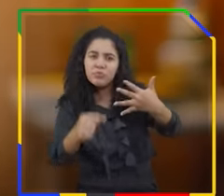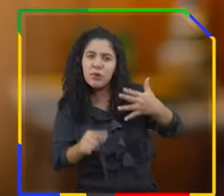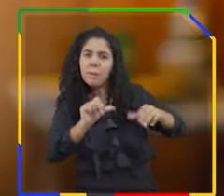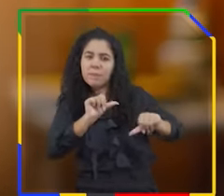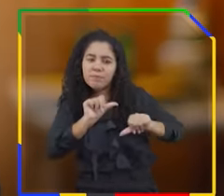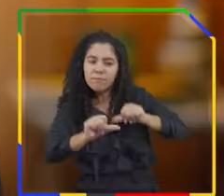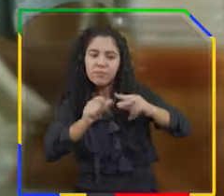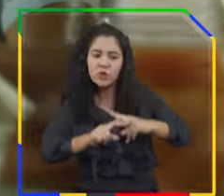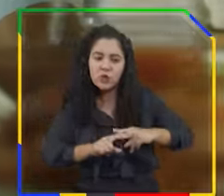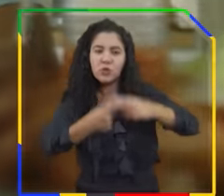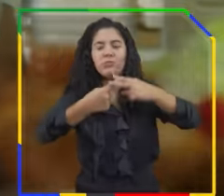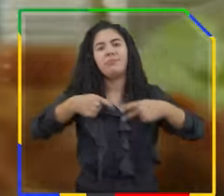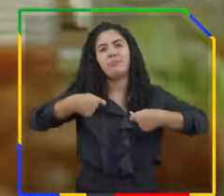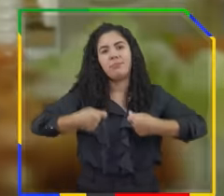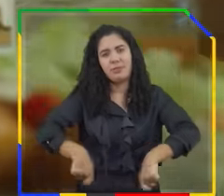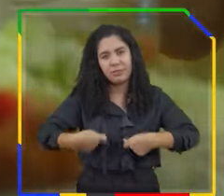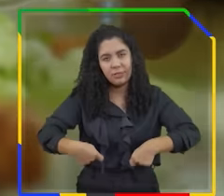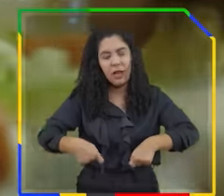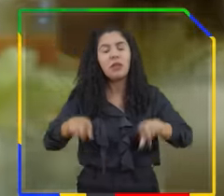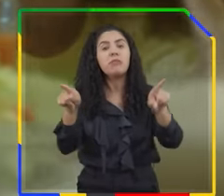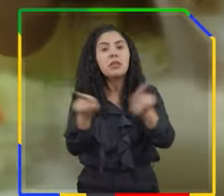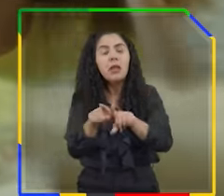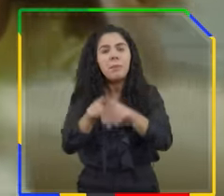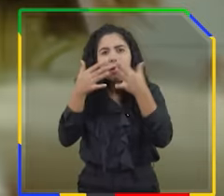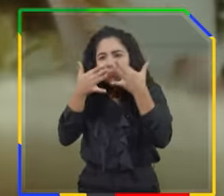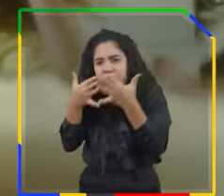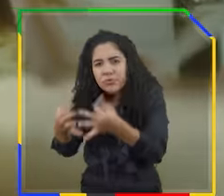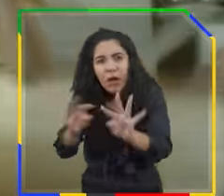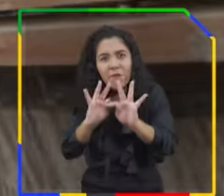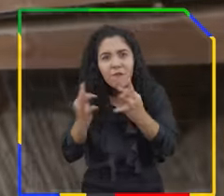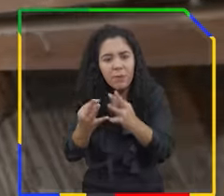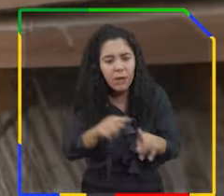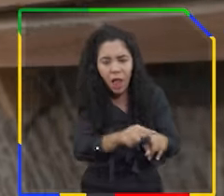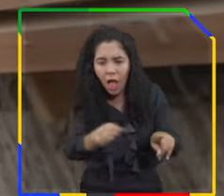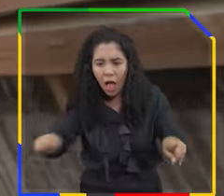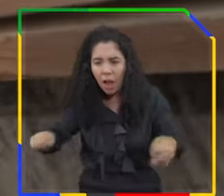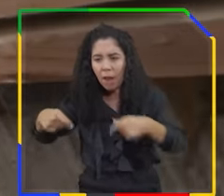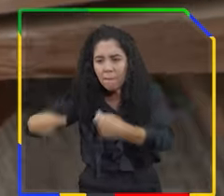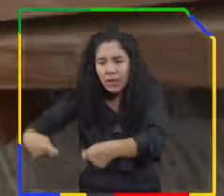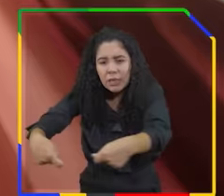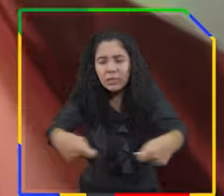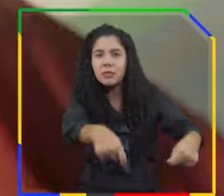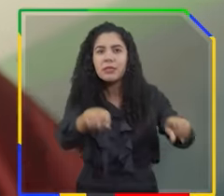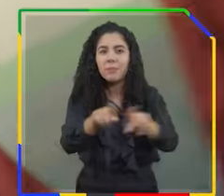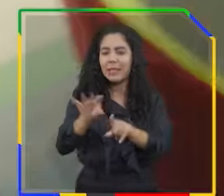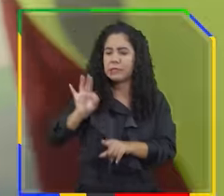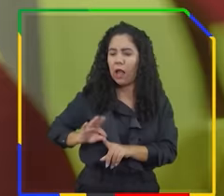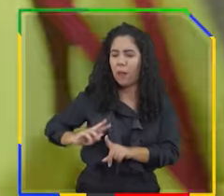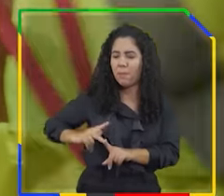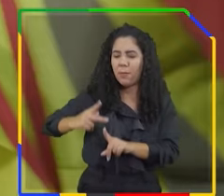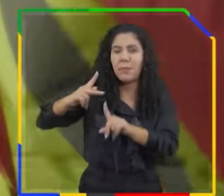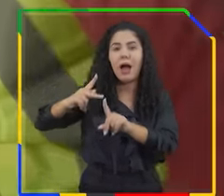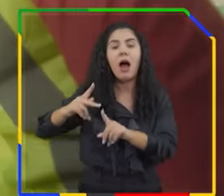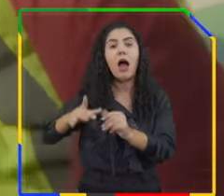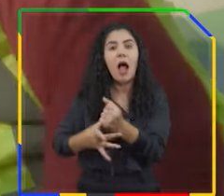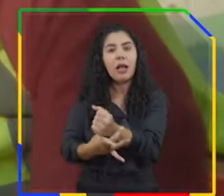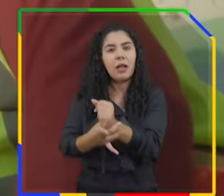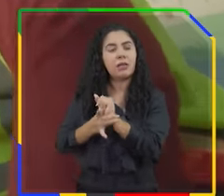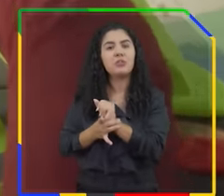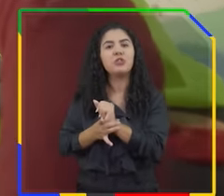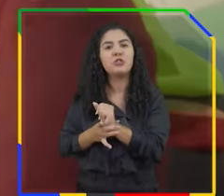e necessárias. Para atender as famílias que mais precisam, o abono salarial será assegurado a quem ganha